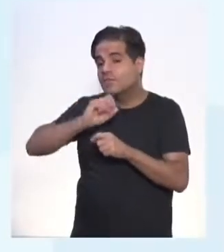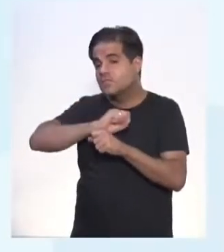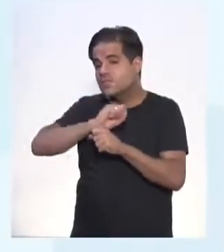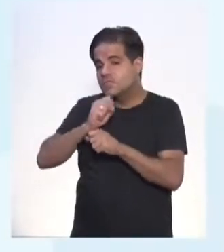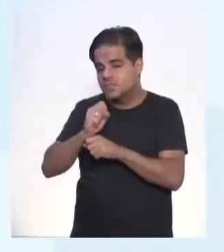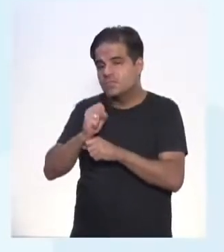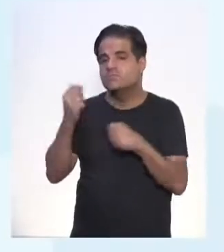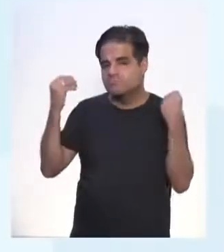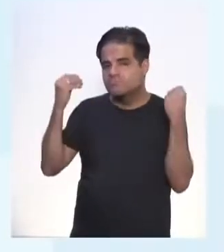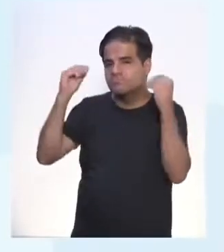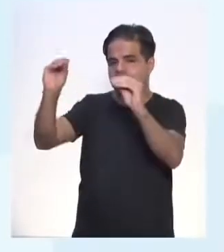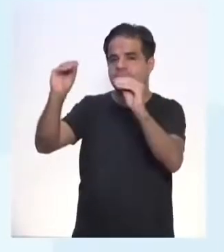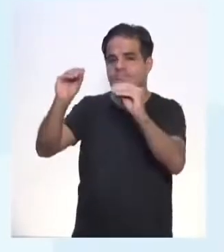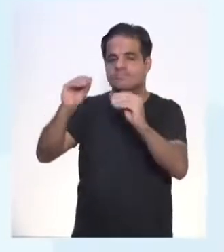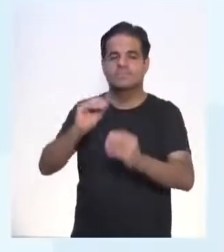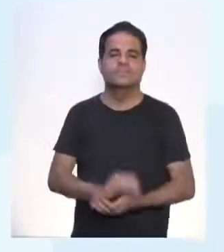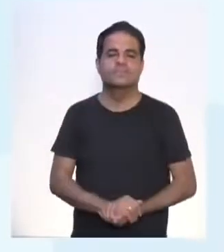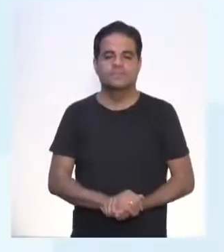dizendo aí, Fá?